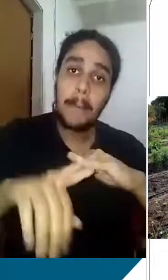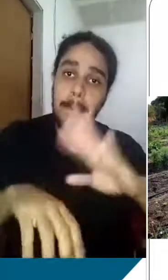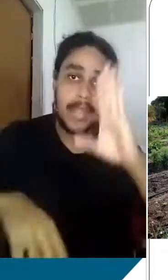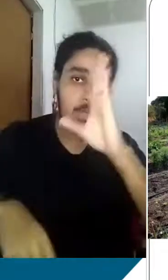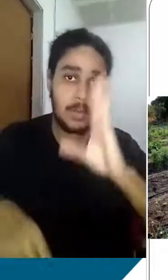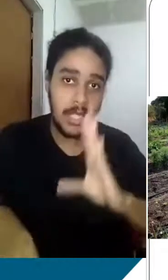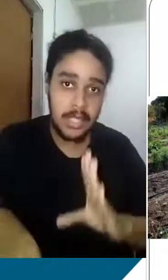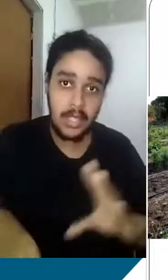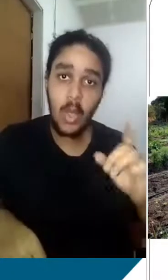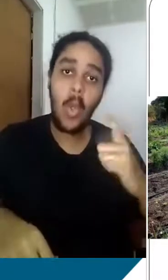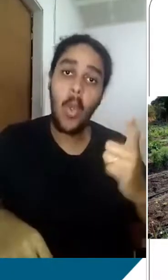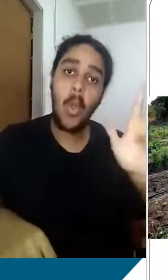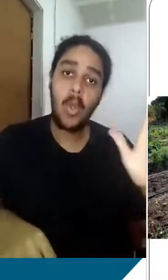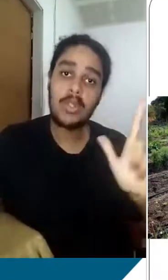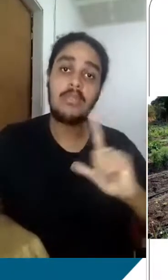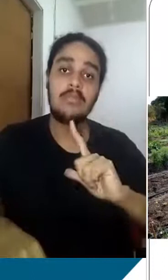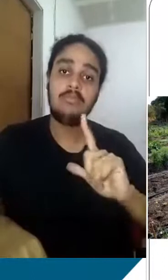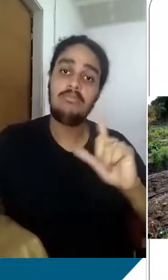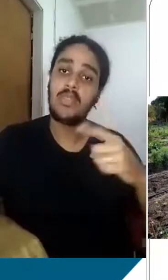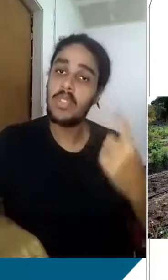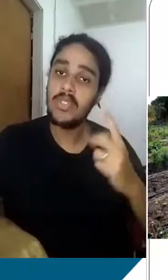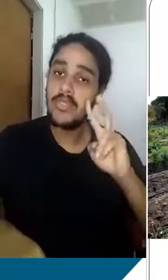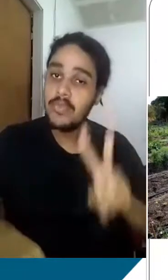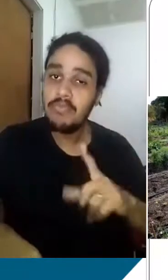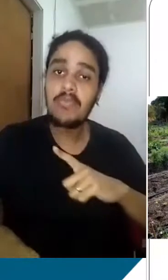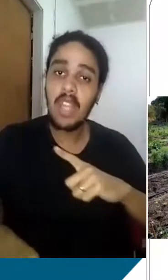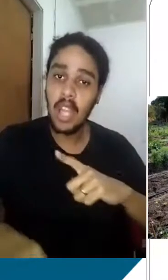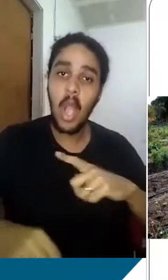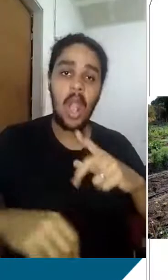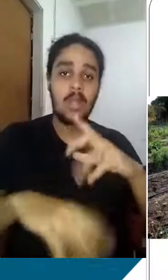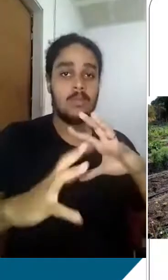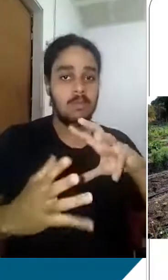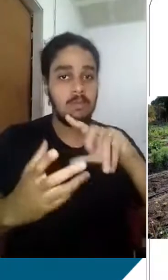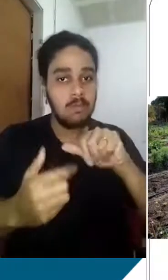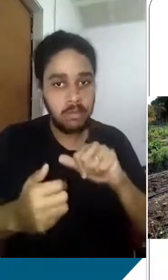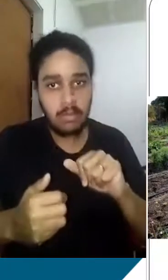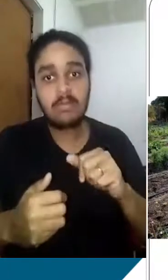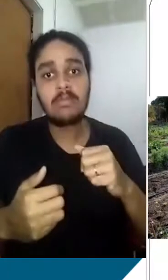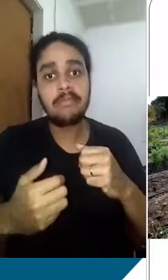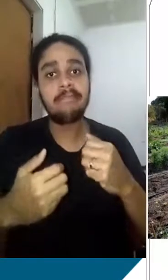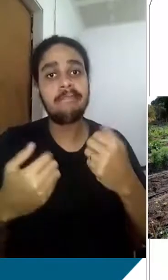Brasil e outros que a gente viu que têm força em outras partes do mundo.